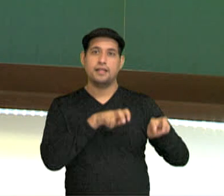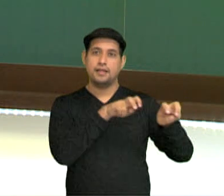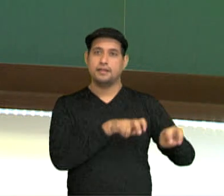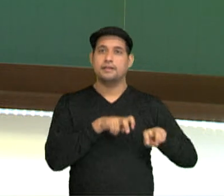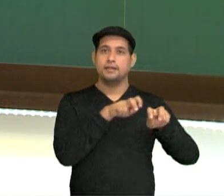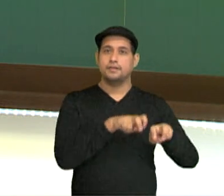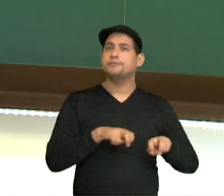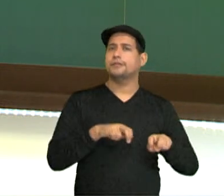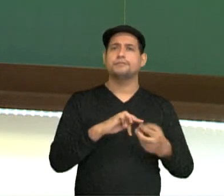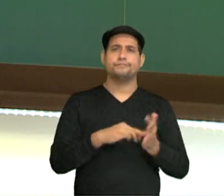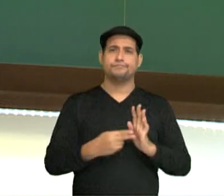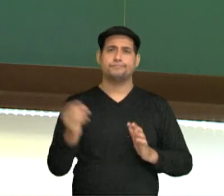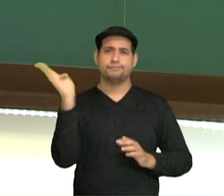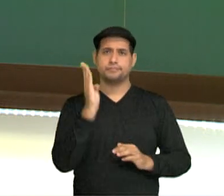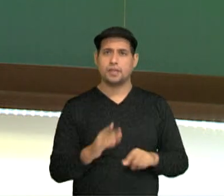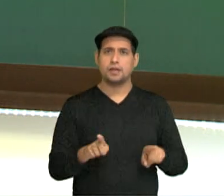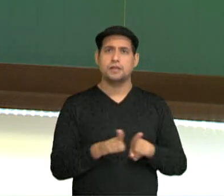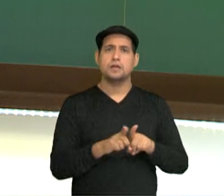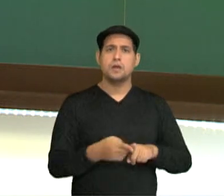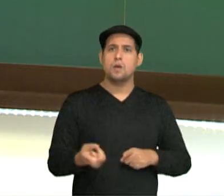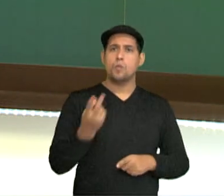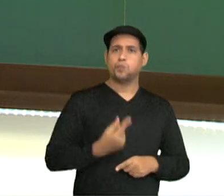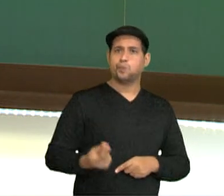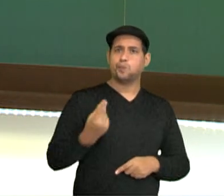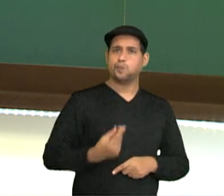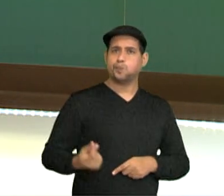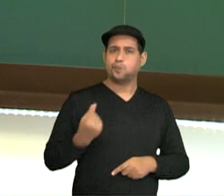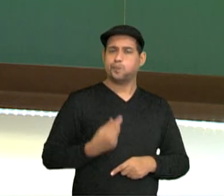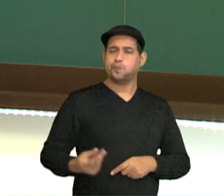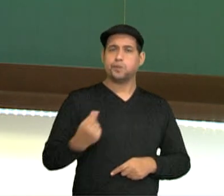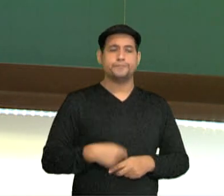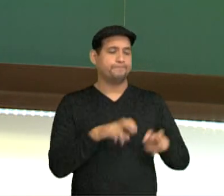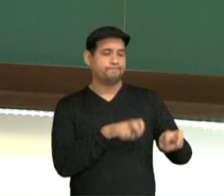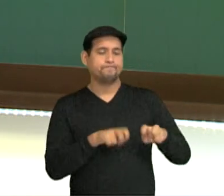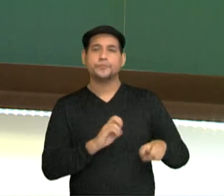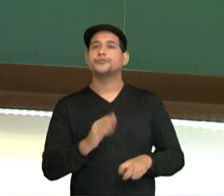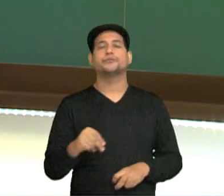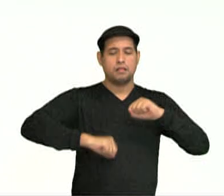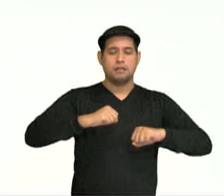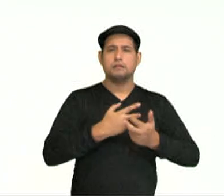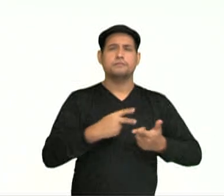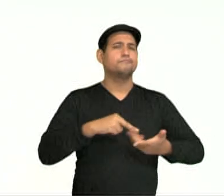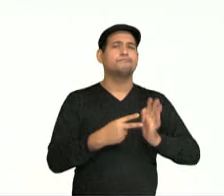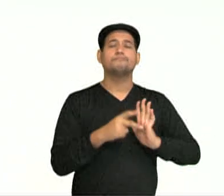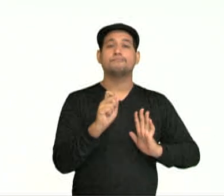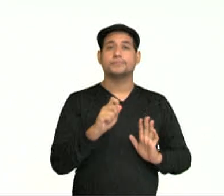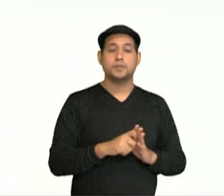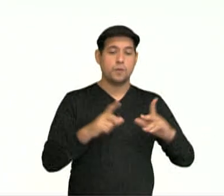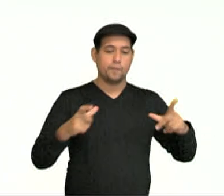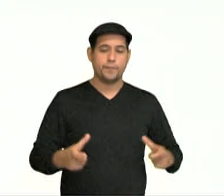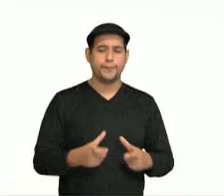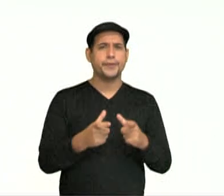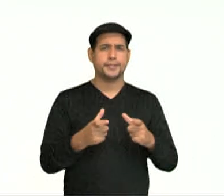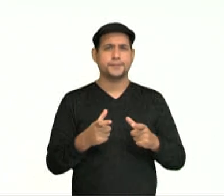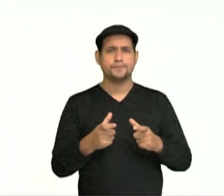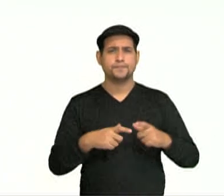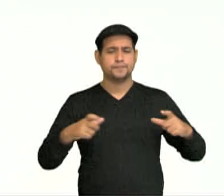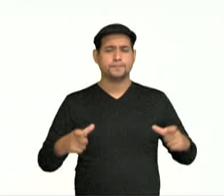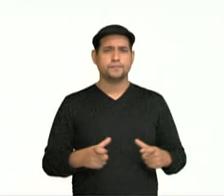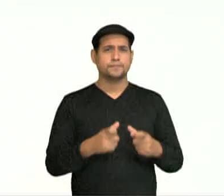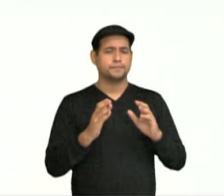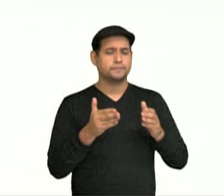industrializados são chamados de bens de consumo, certo? E ali, em relação ao que a gente tem de fatores que